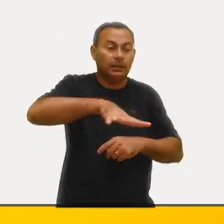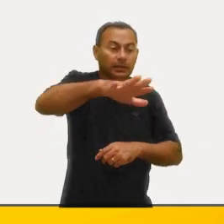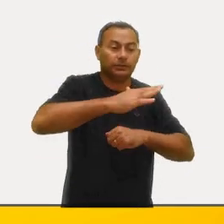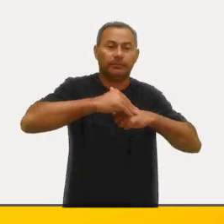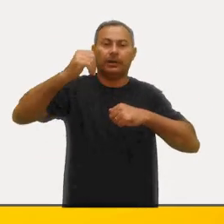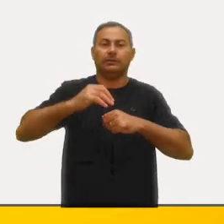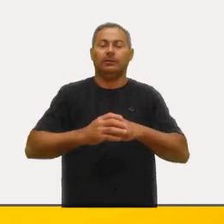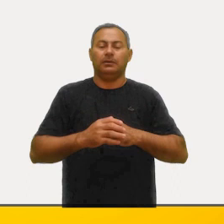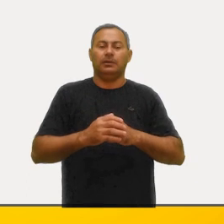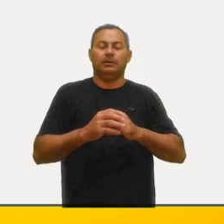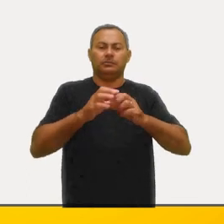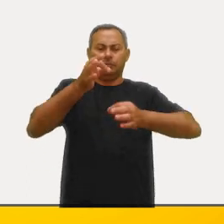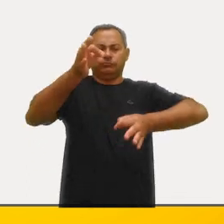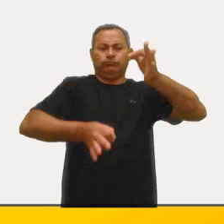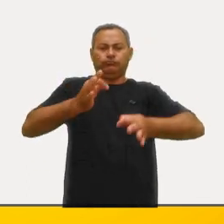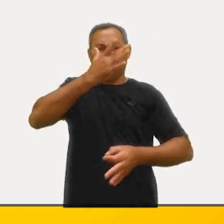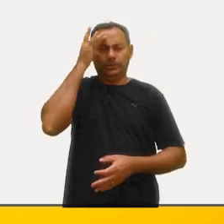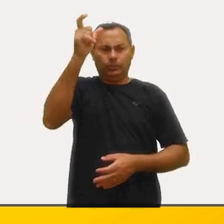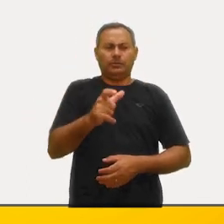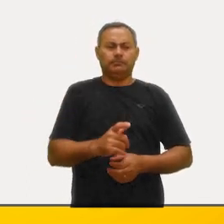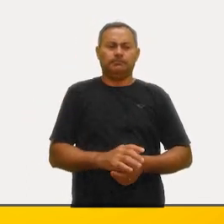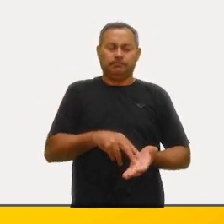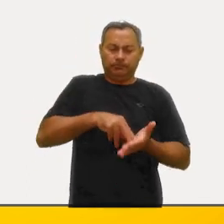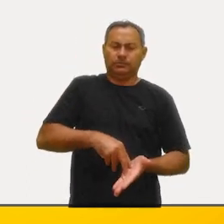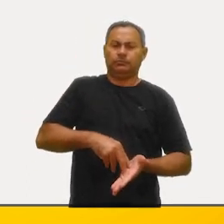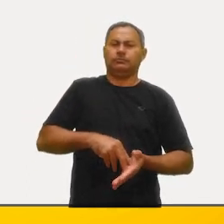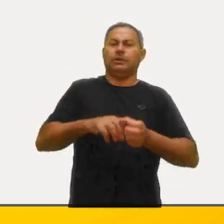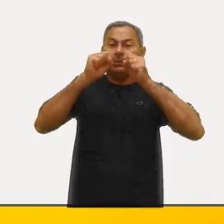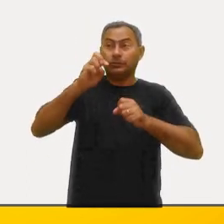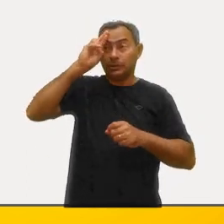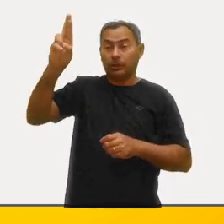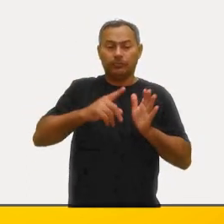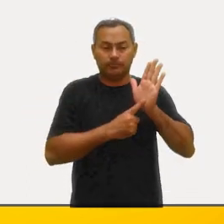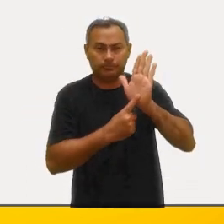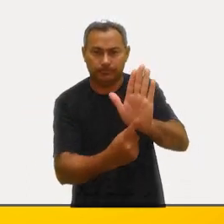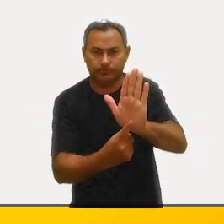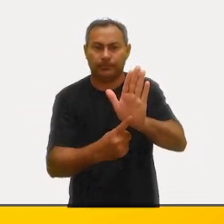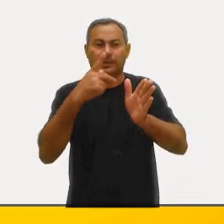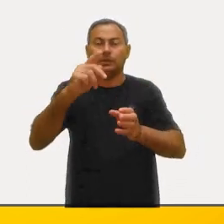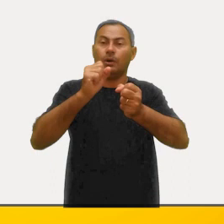serão chamados carvalhos de justiça, plantio do Senhor, para a